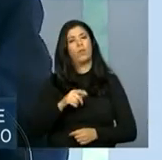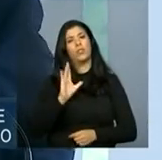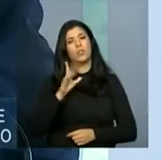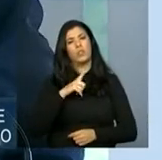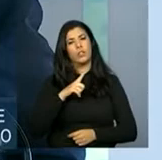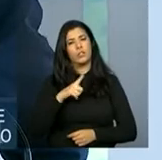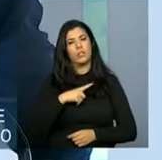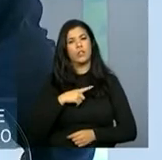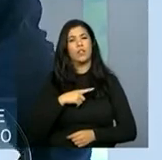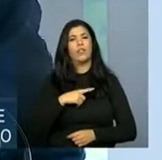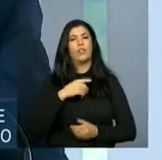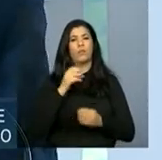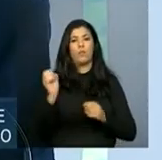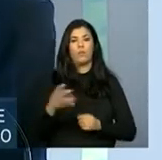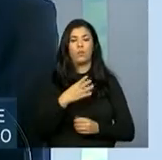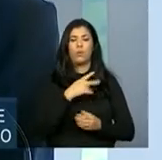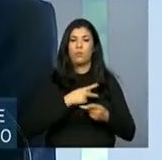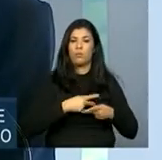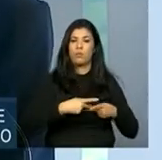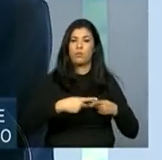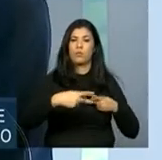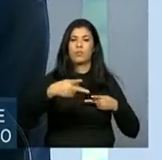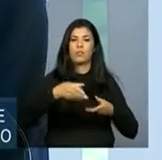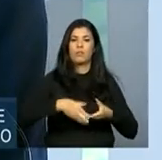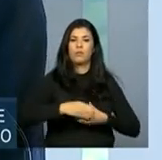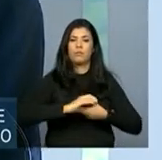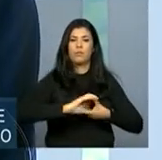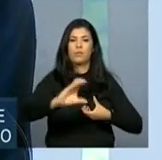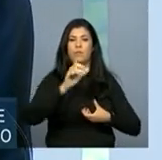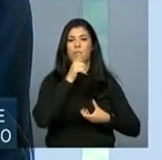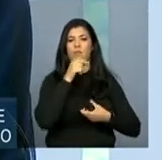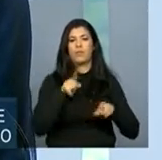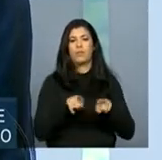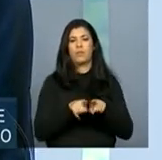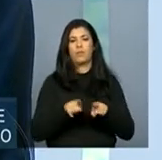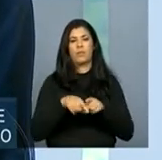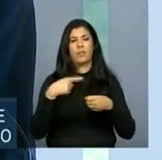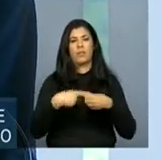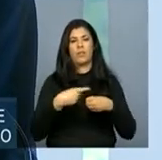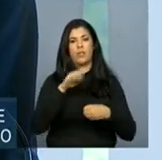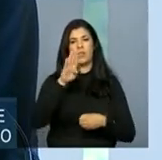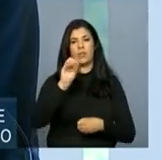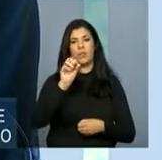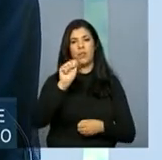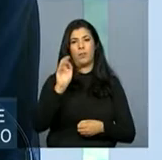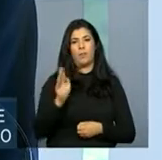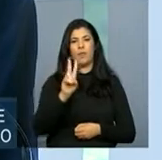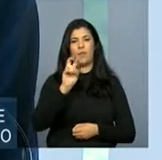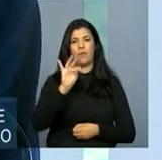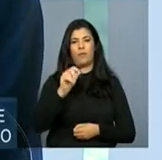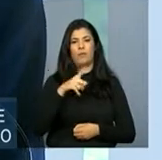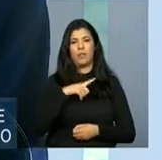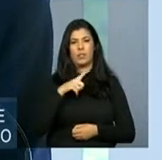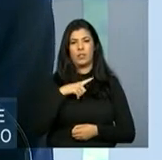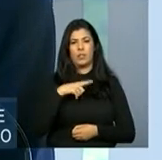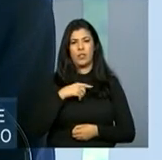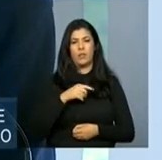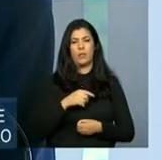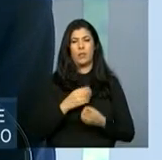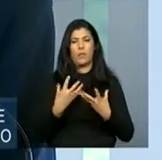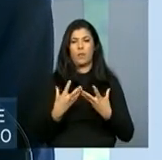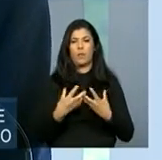um metro cúbico por segundo na ETA Boa Vista através de membranas ultrafiltrantes com isso